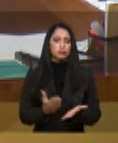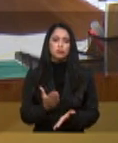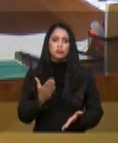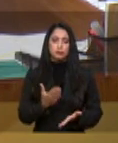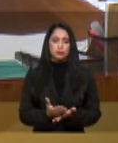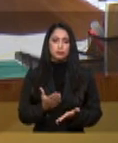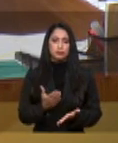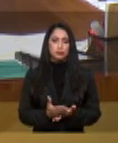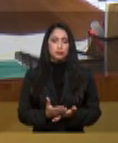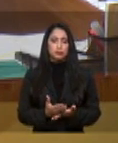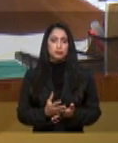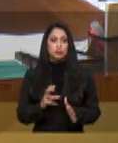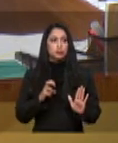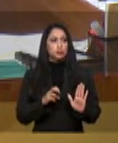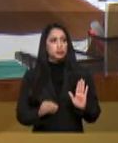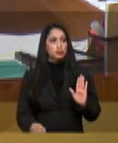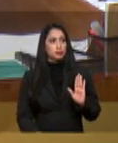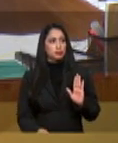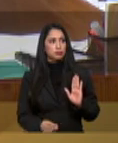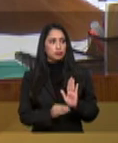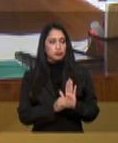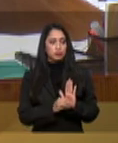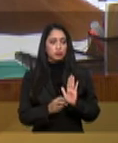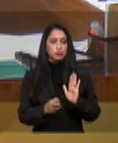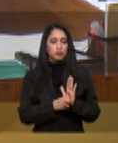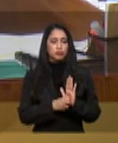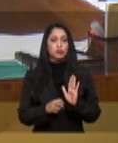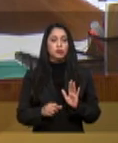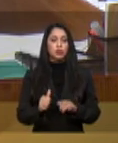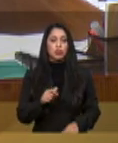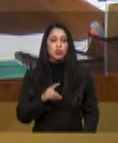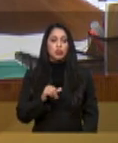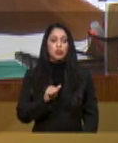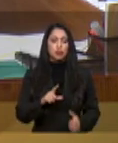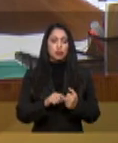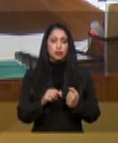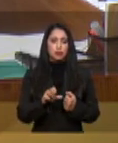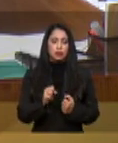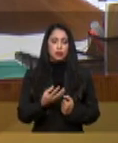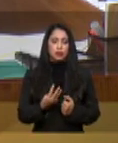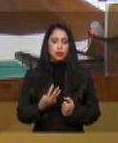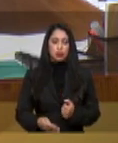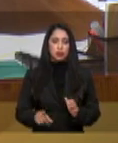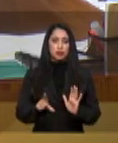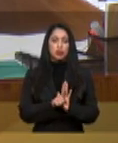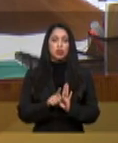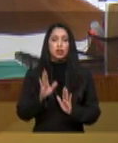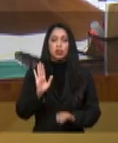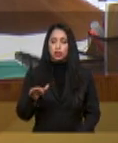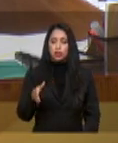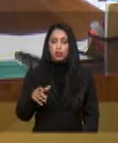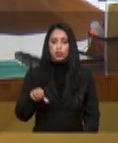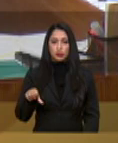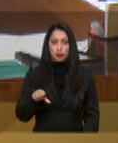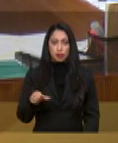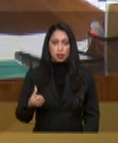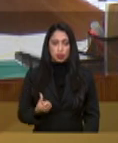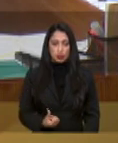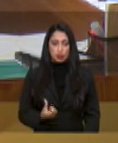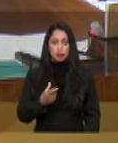que recebeu a seguinte ementa: ação direta de inconstitucionalidade, artigo 83 da Lei 9.430, de 96, arguição